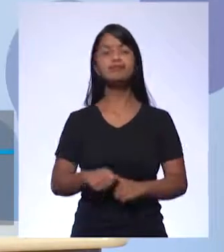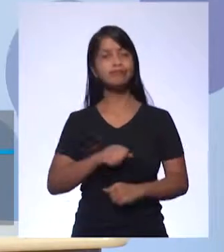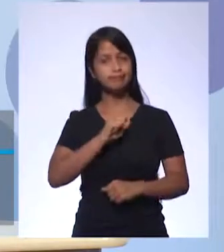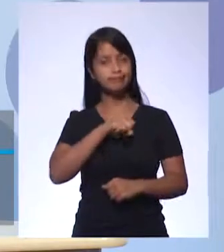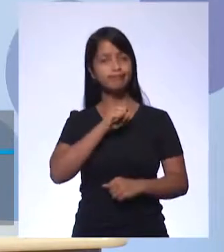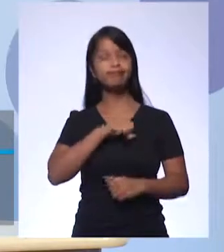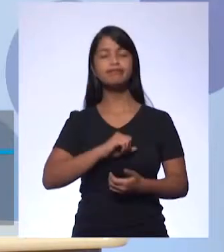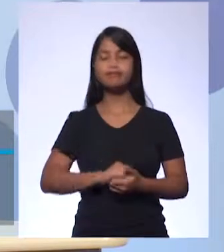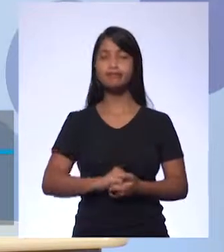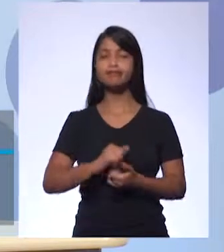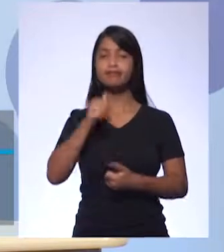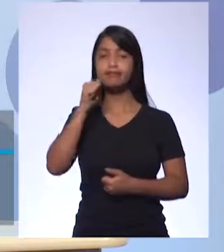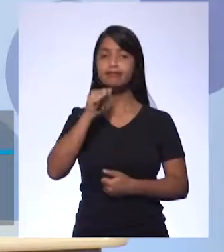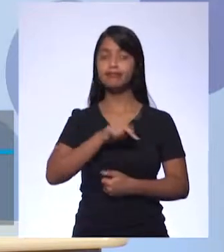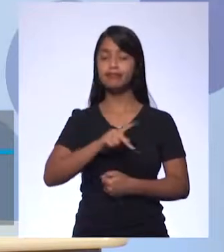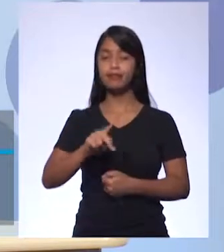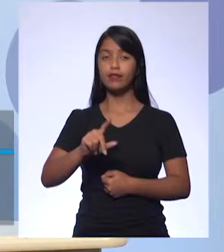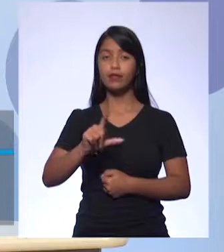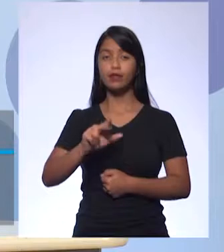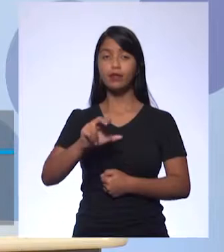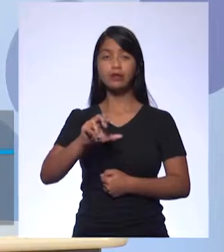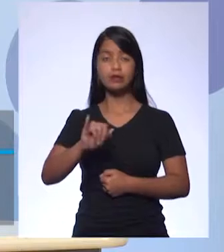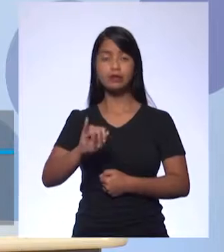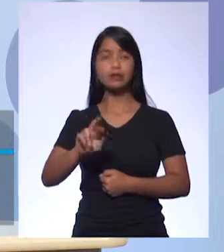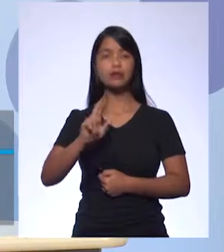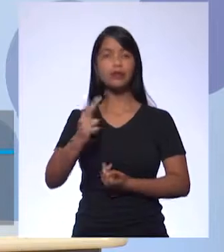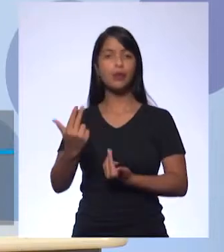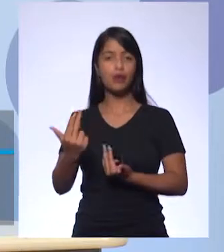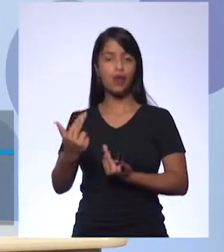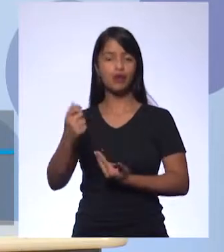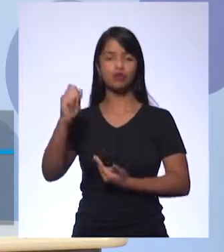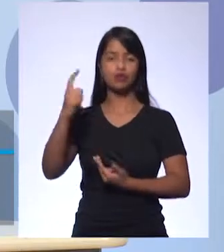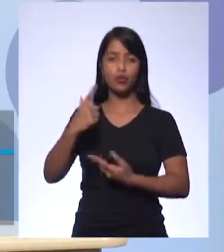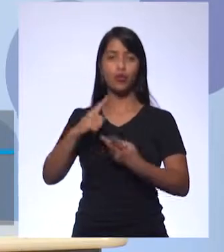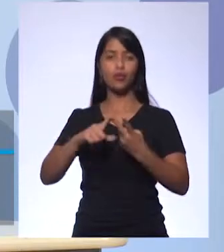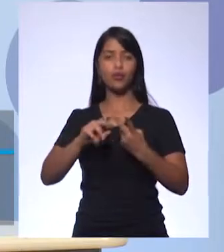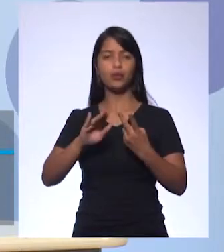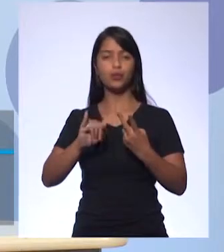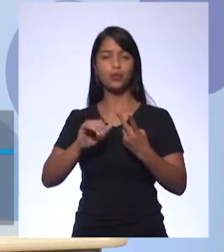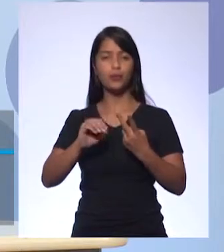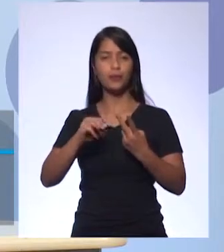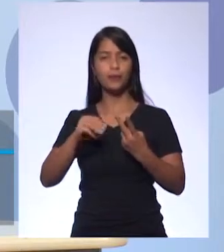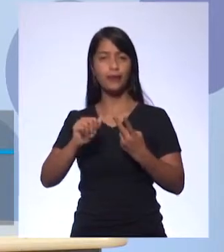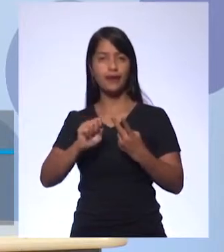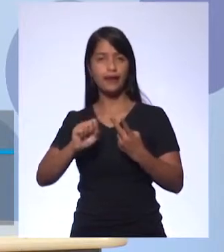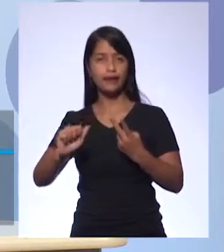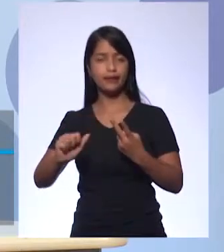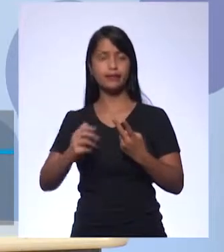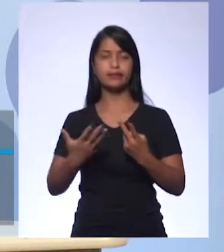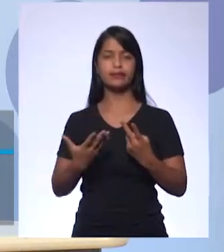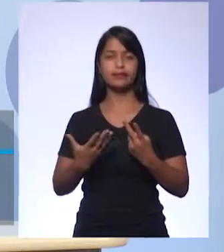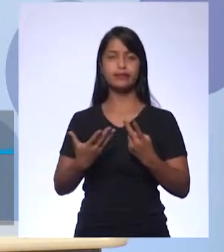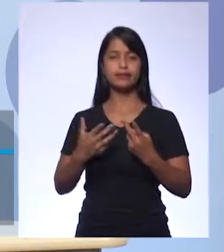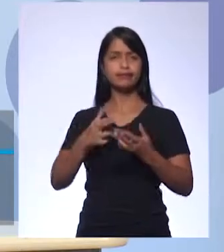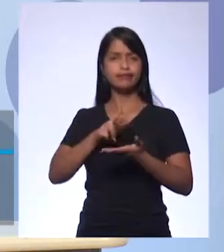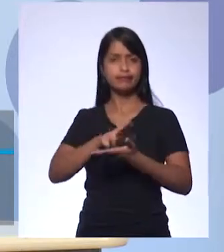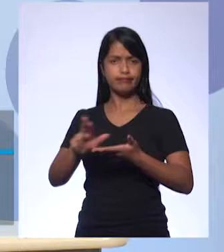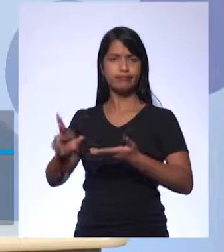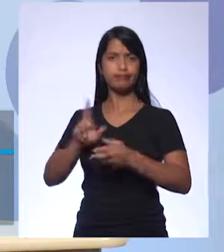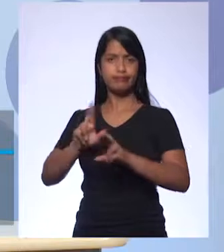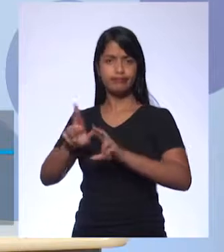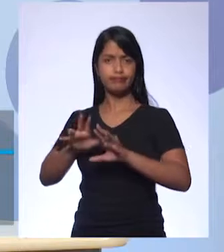Lucy também foi nessa linha, ó, renováveis, a solar, a biomassa. Tem vários outros aqui que foram nessa linha também,